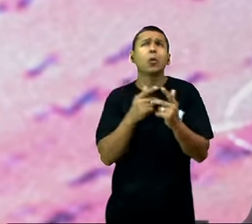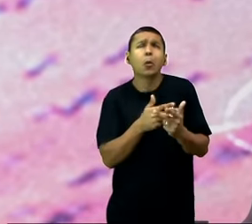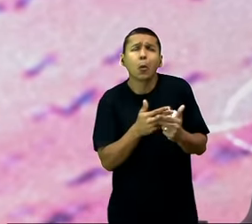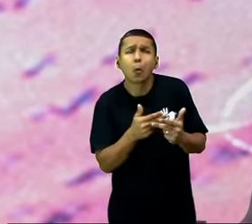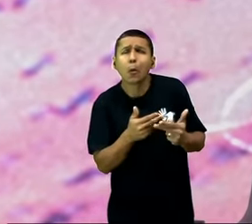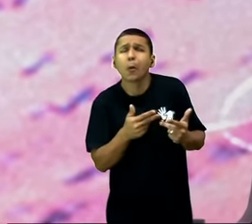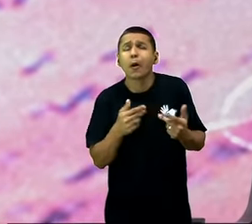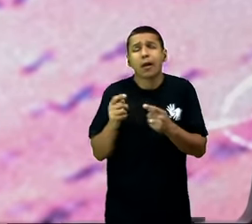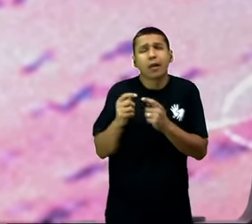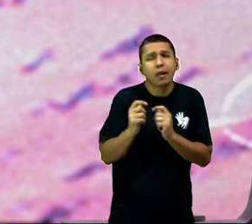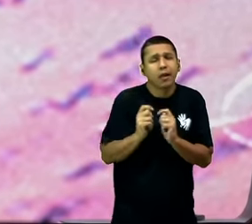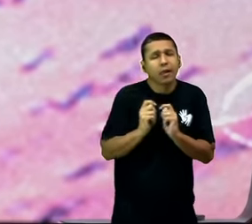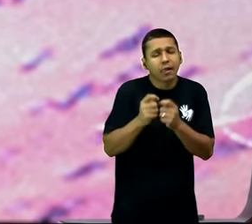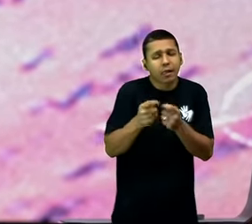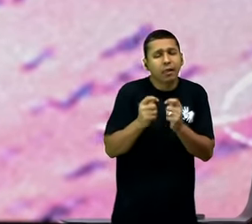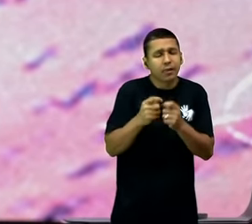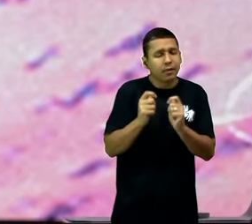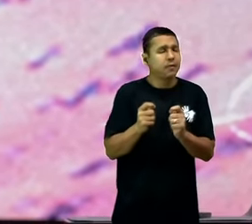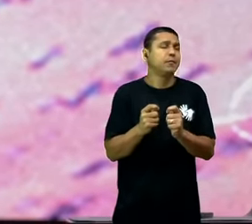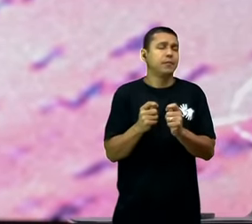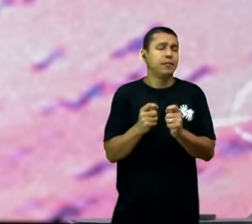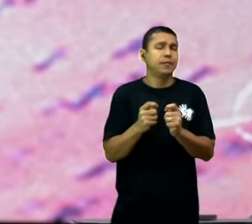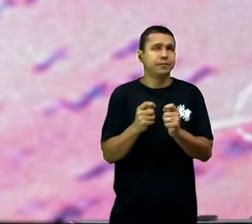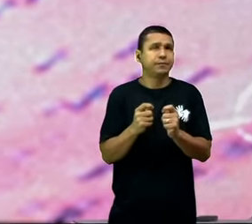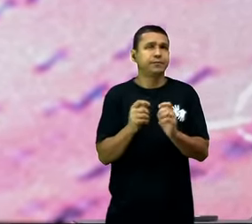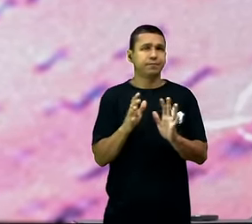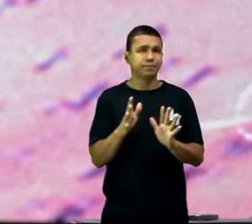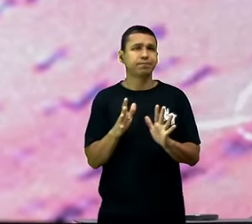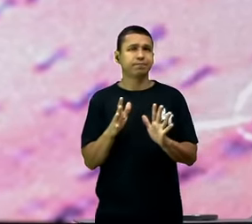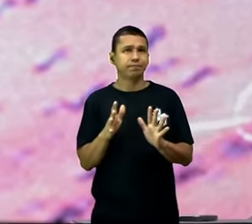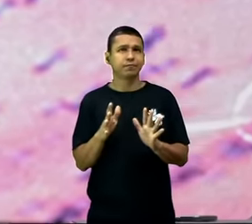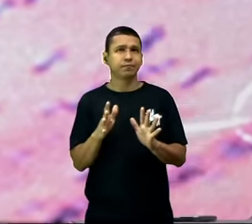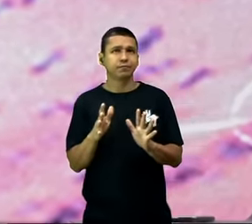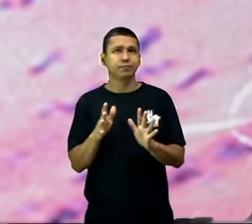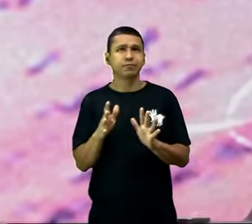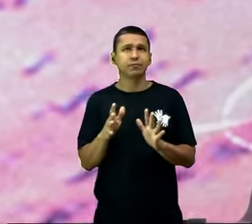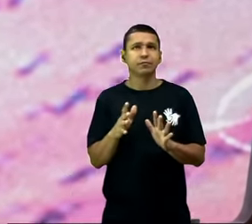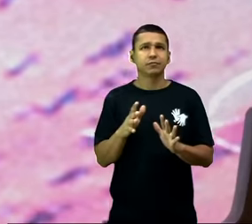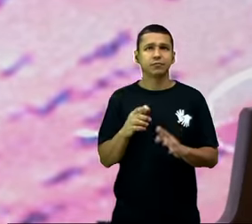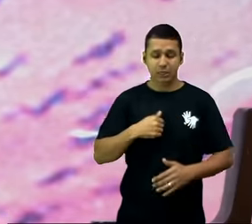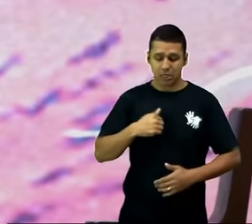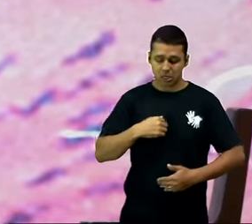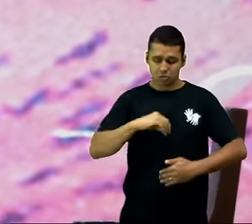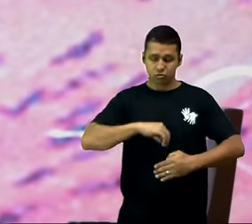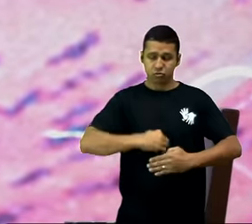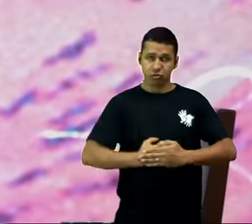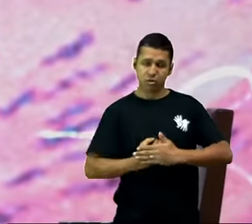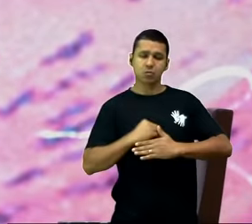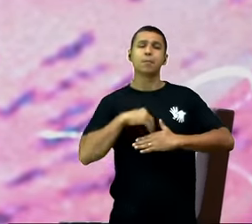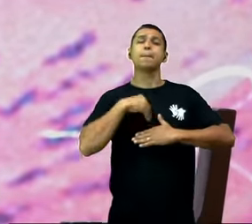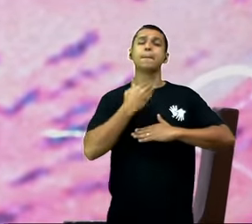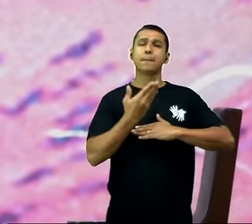Deus nunca vai te pedir uma coisa que te provoca de fora para dentro. Deus sempre vai te pedir aquilo que te provoca de dentro para fora.